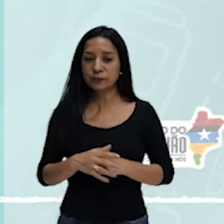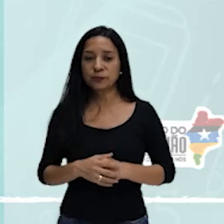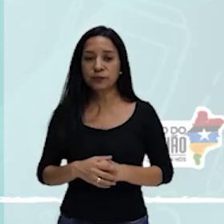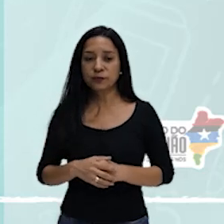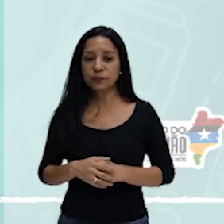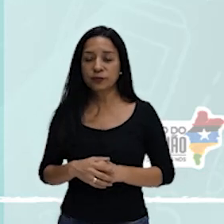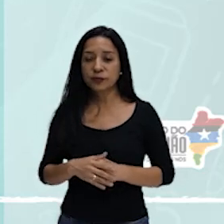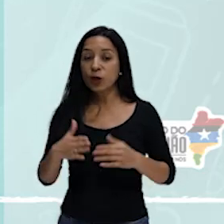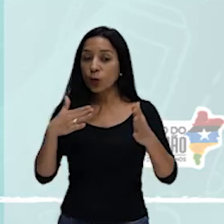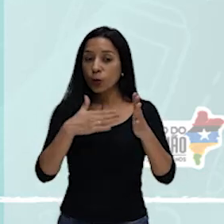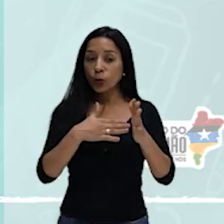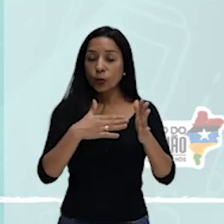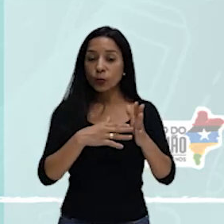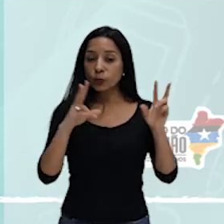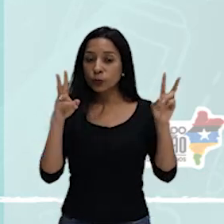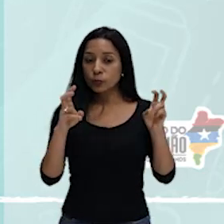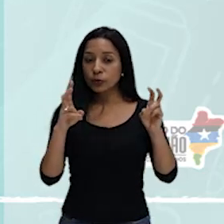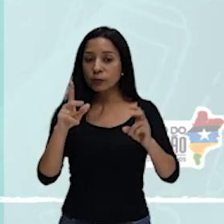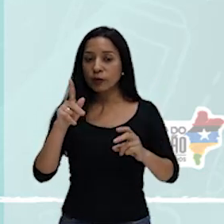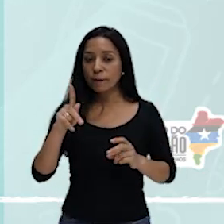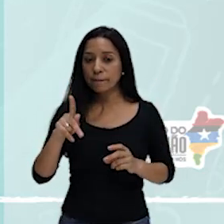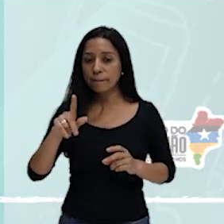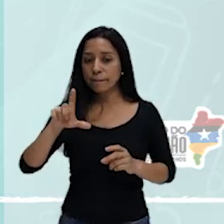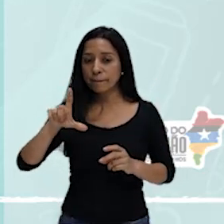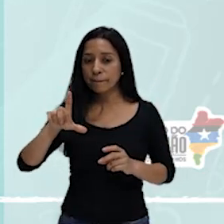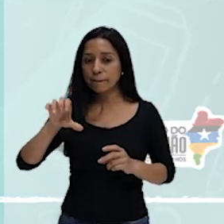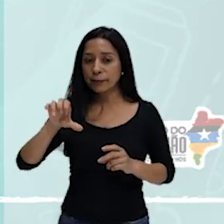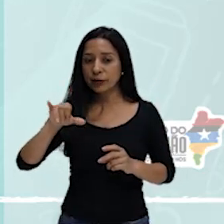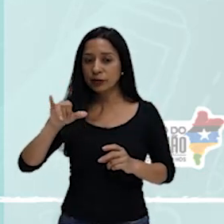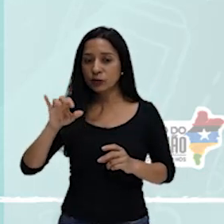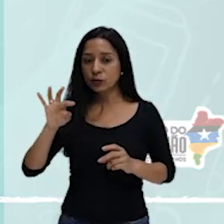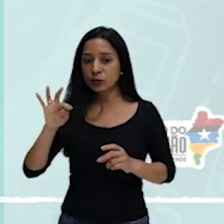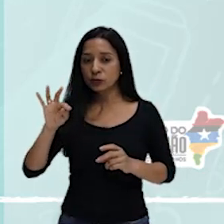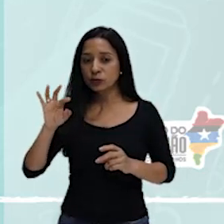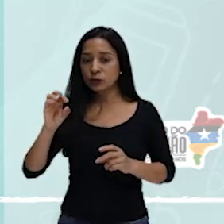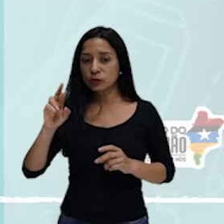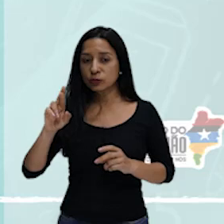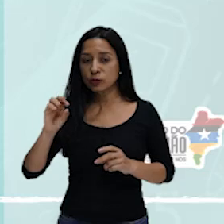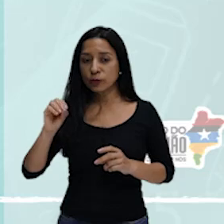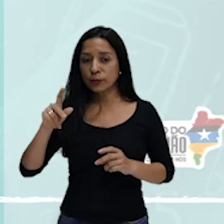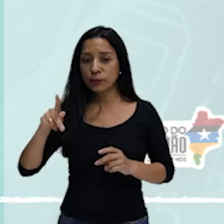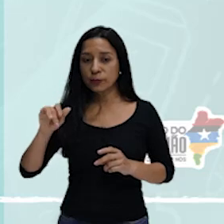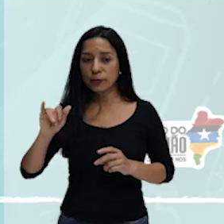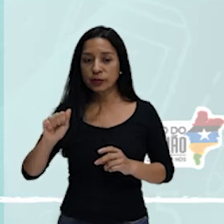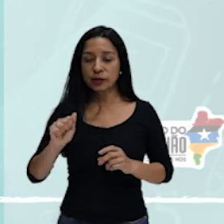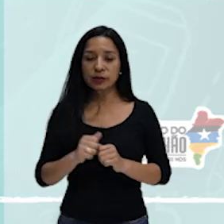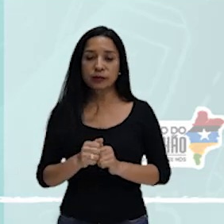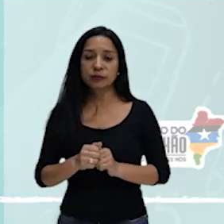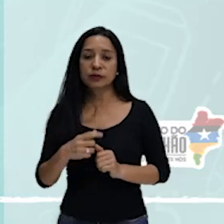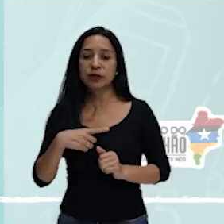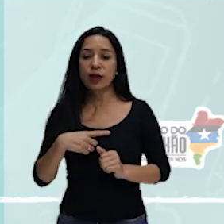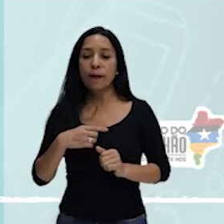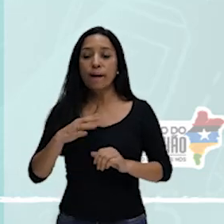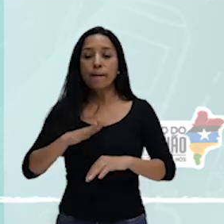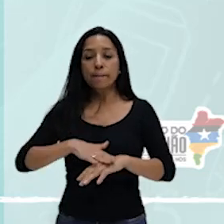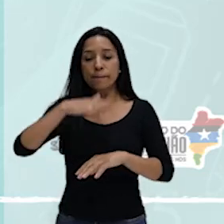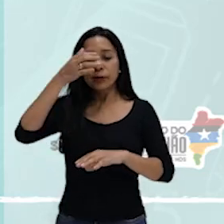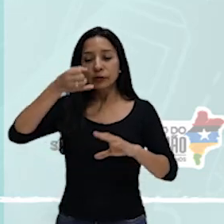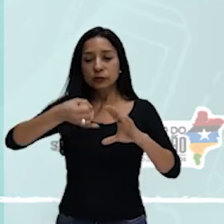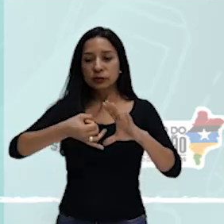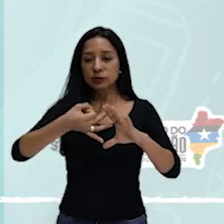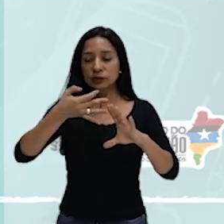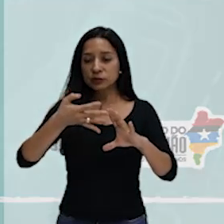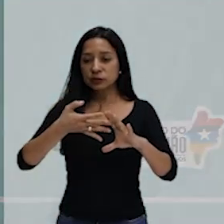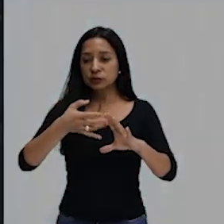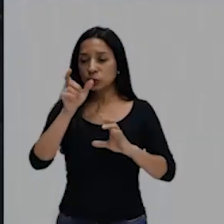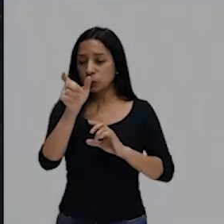Do grego, pleios, quer dizer mais. Um gene condiciona mais de uma característica no indivíduo, ou seja, eu tenho